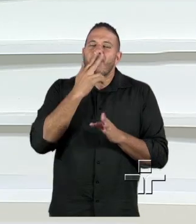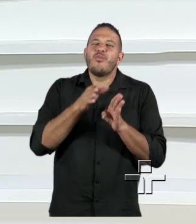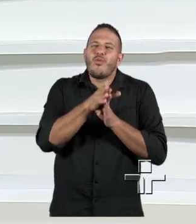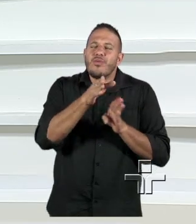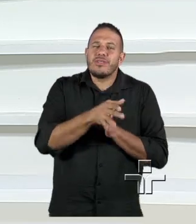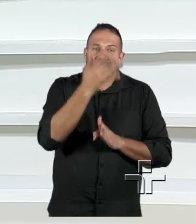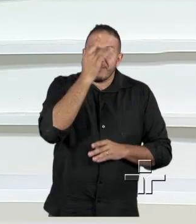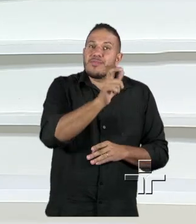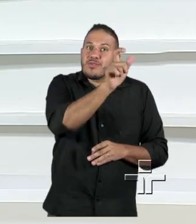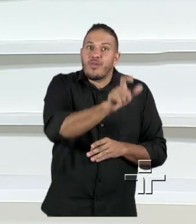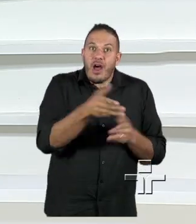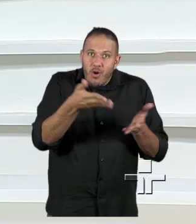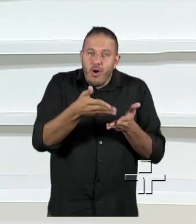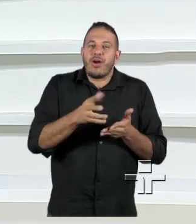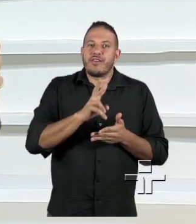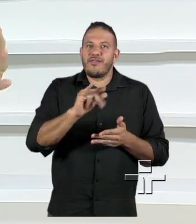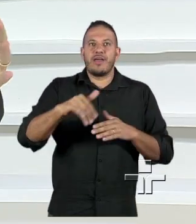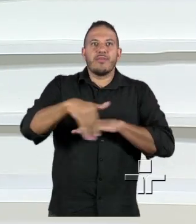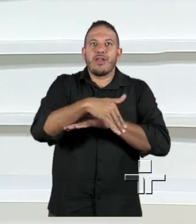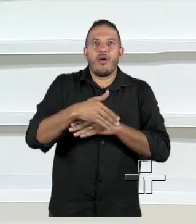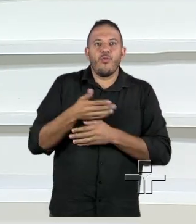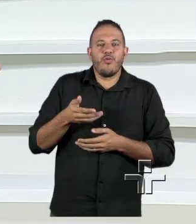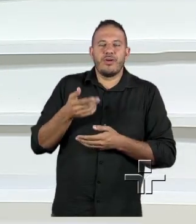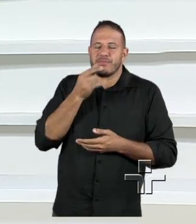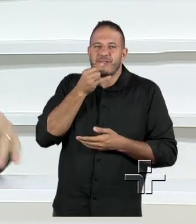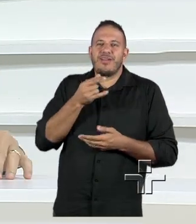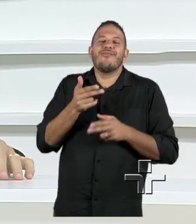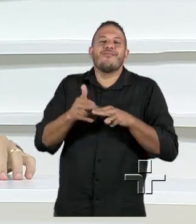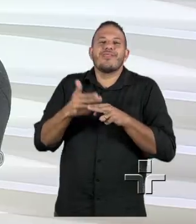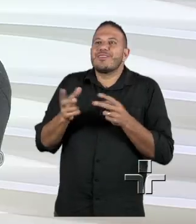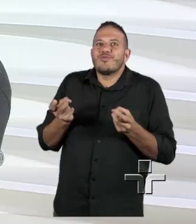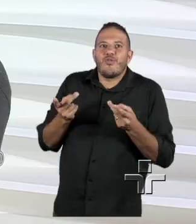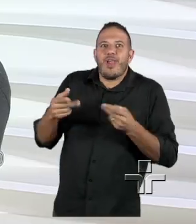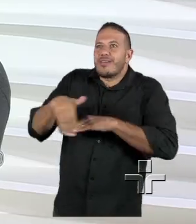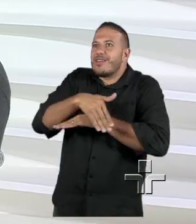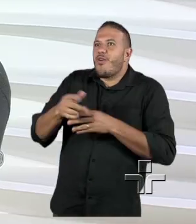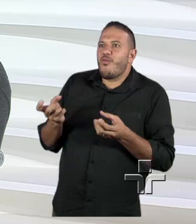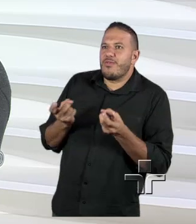pessoal que vai para a rua ali com o seu chocolatinho. Ricardo, o conselho